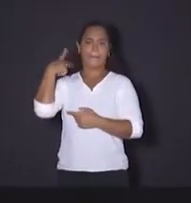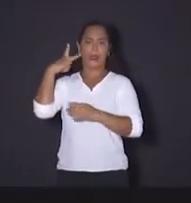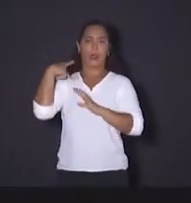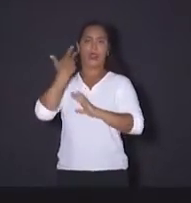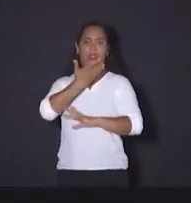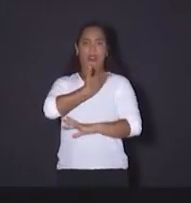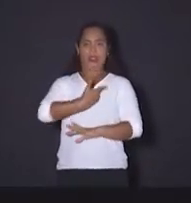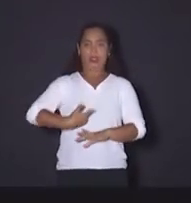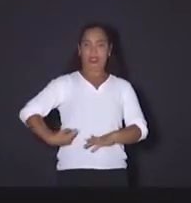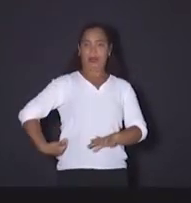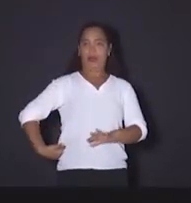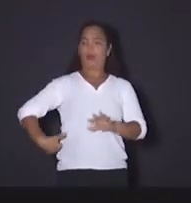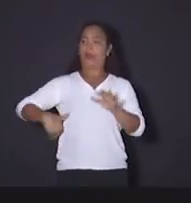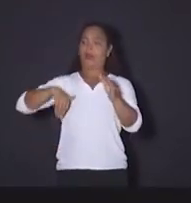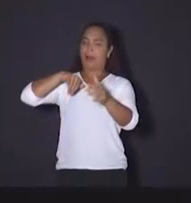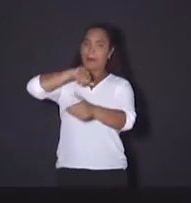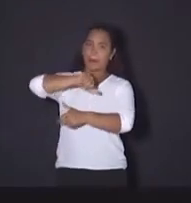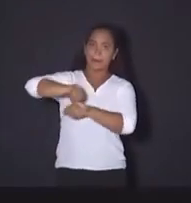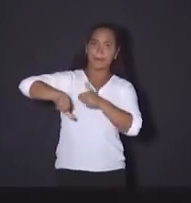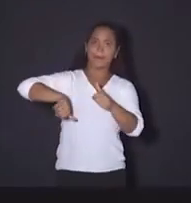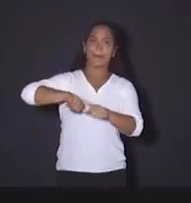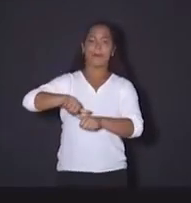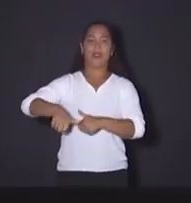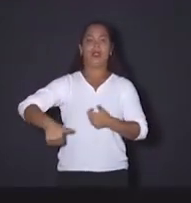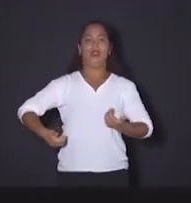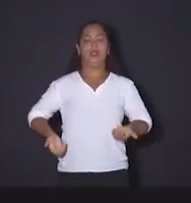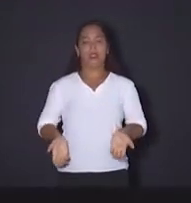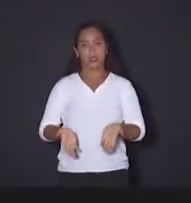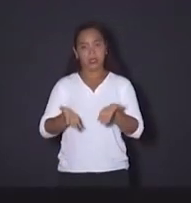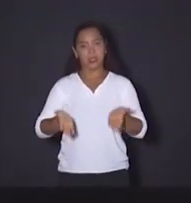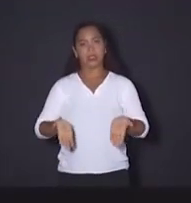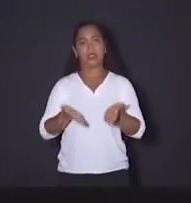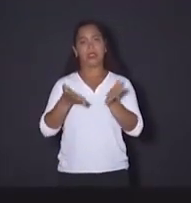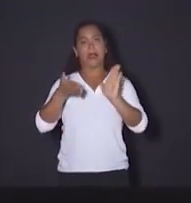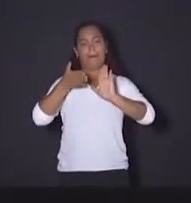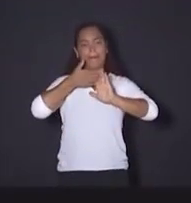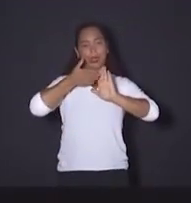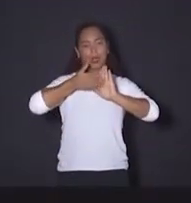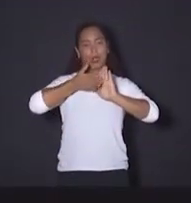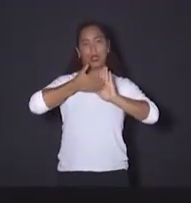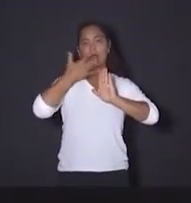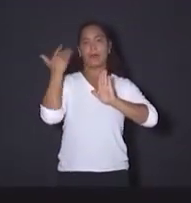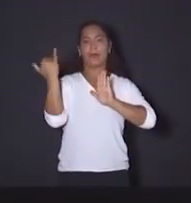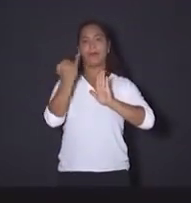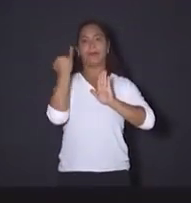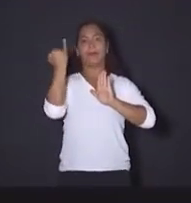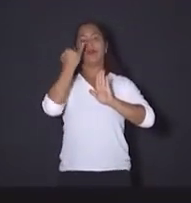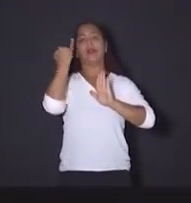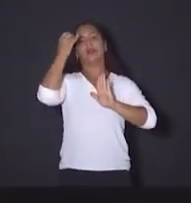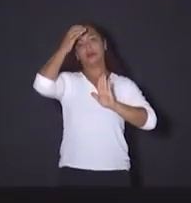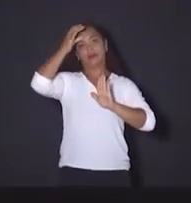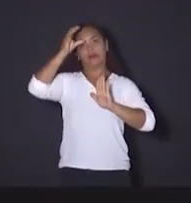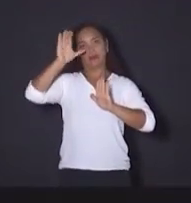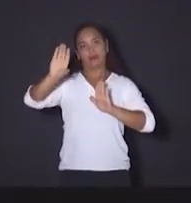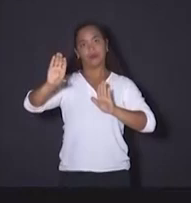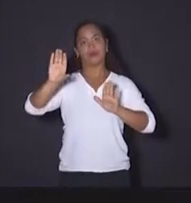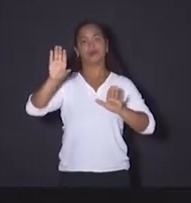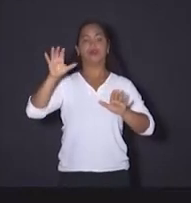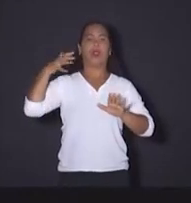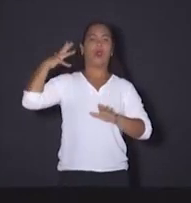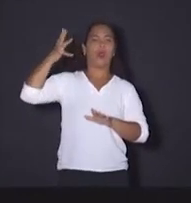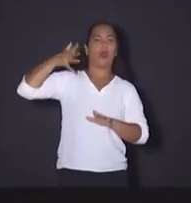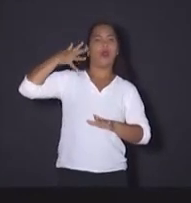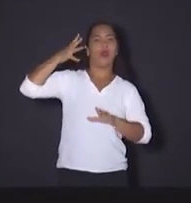públicas transformadoras, com programas importantes como Ponto de Cultura, realização de